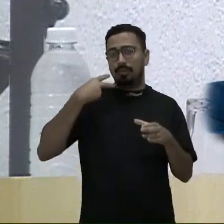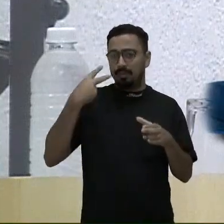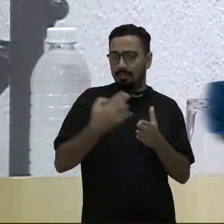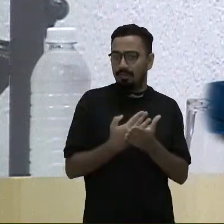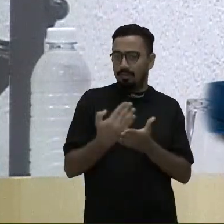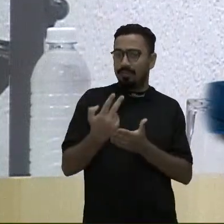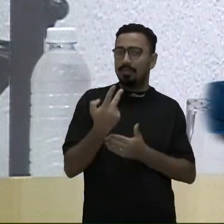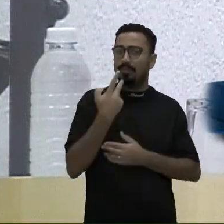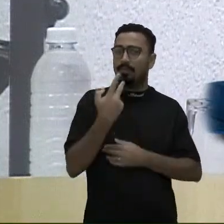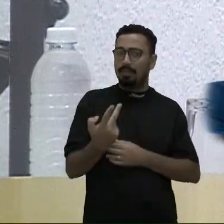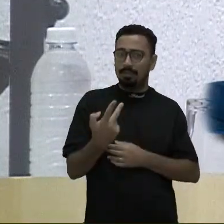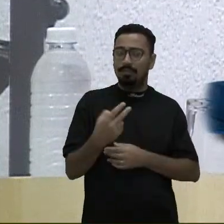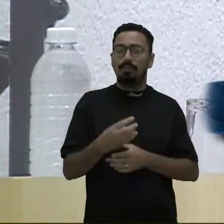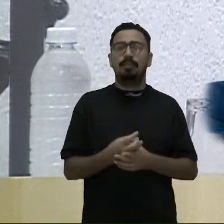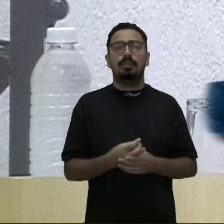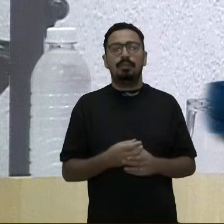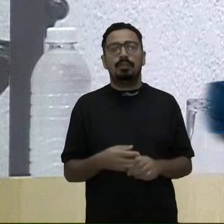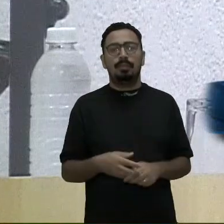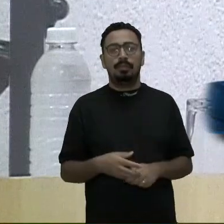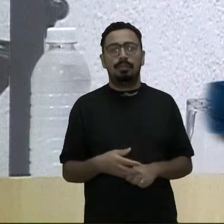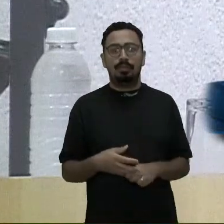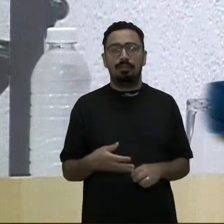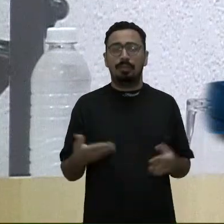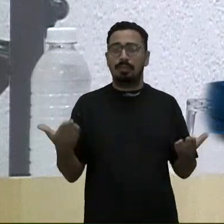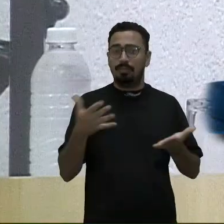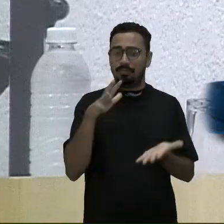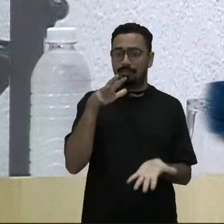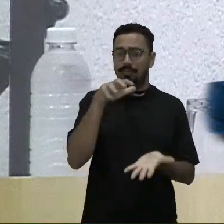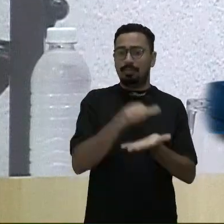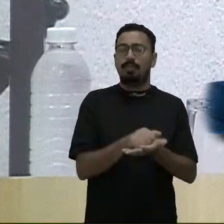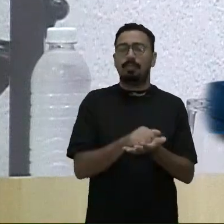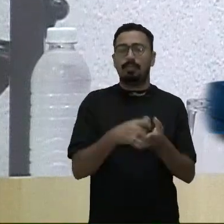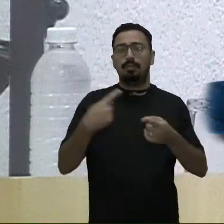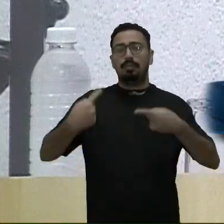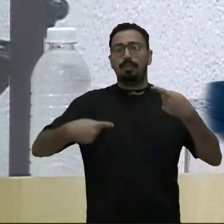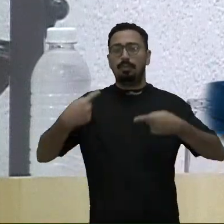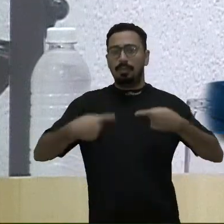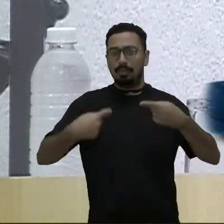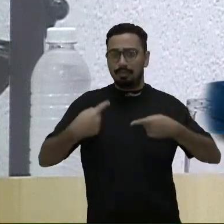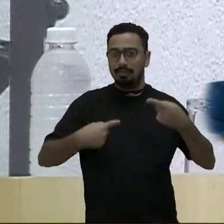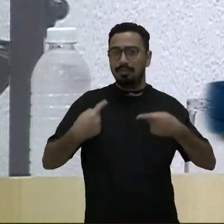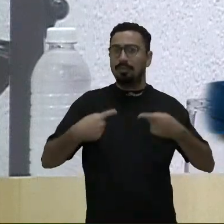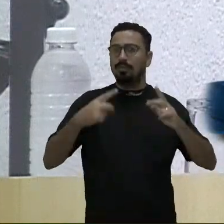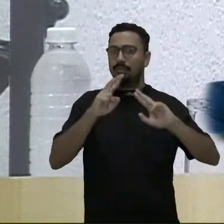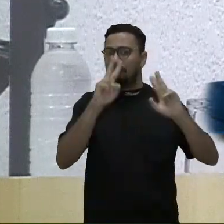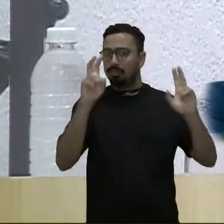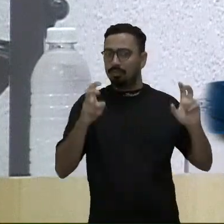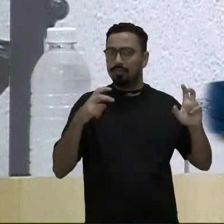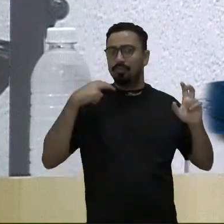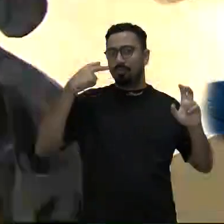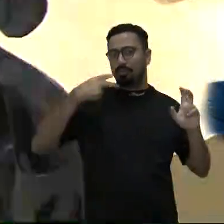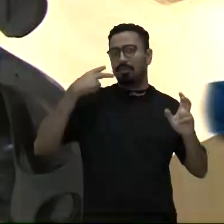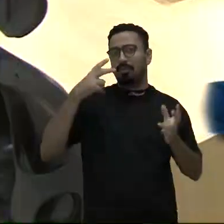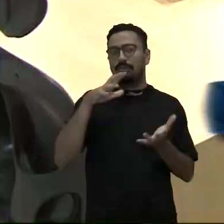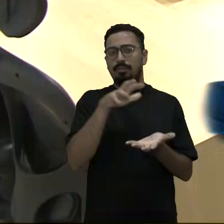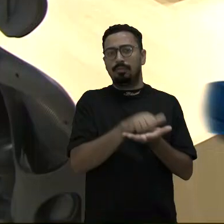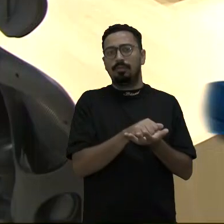falar. Mesa, por favor, abrir a inscrição para a discussão sobre os vereadores. Podem se inscrever.